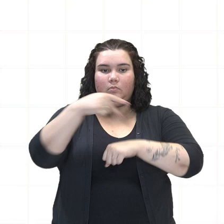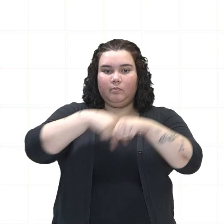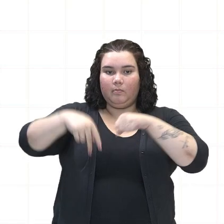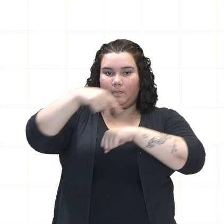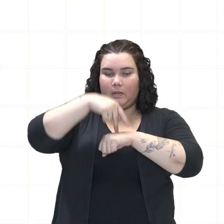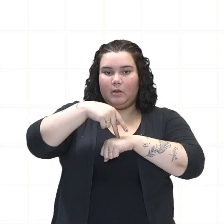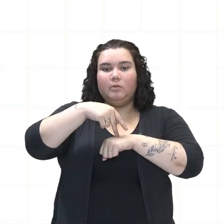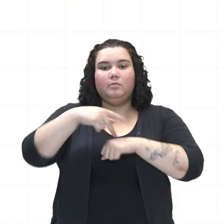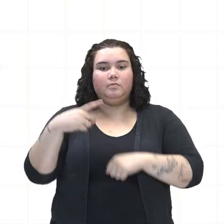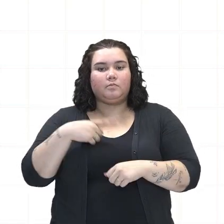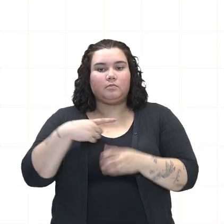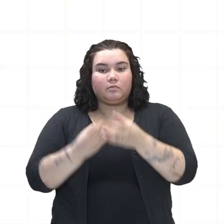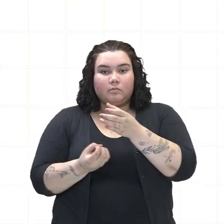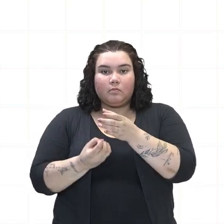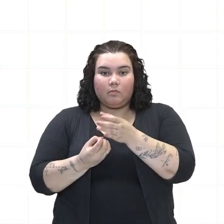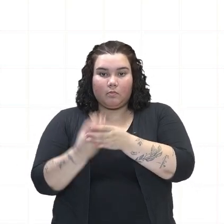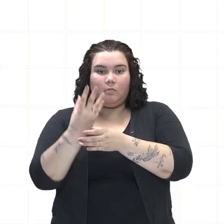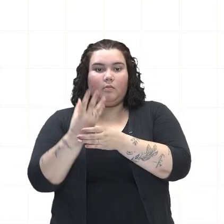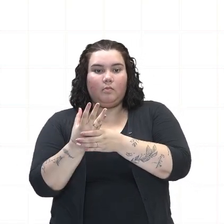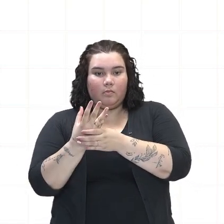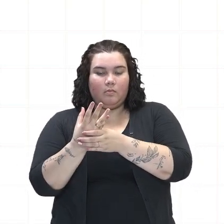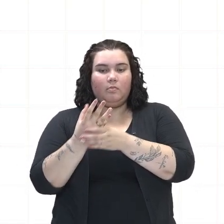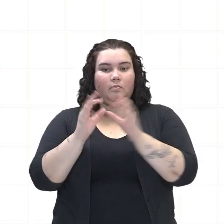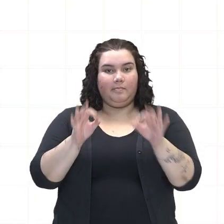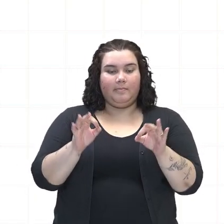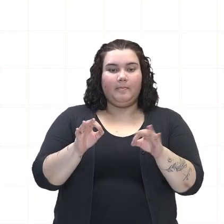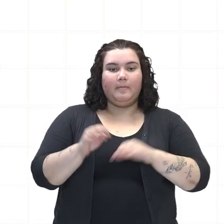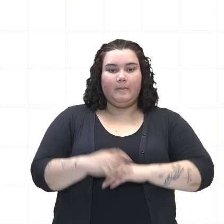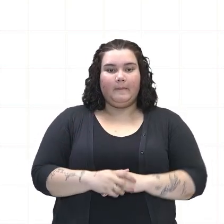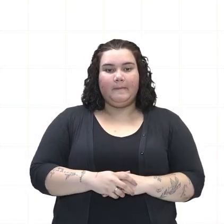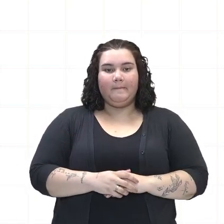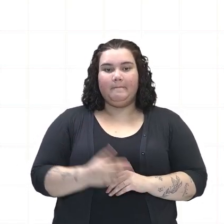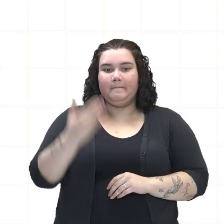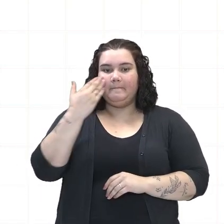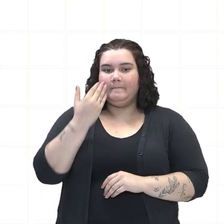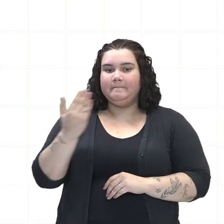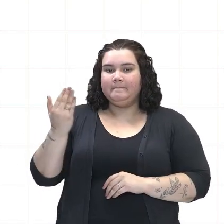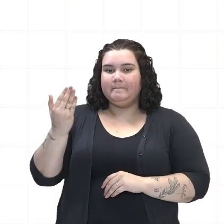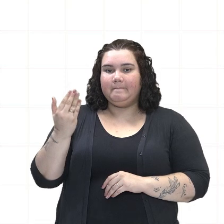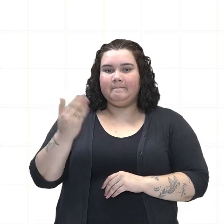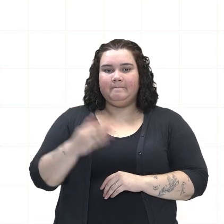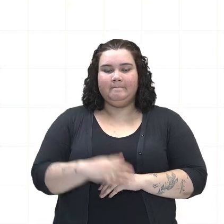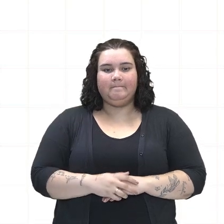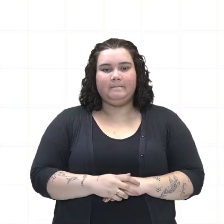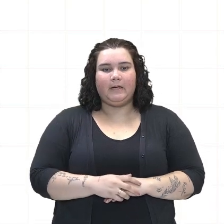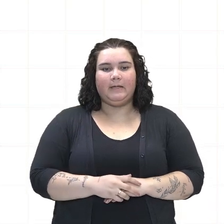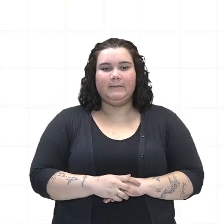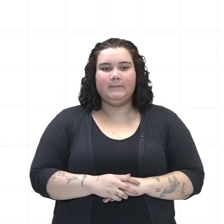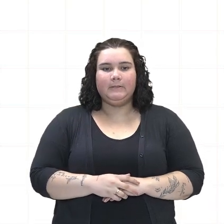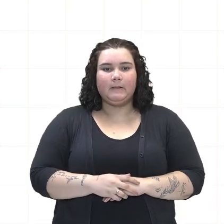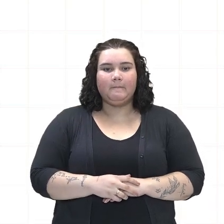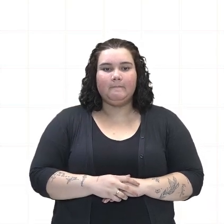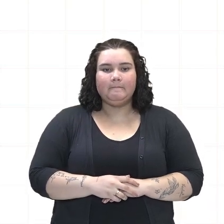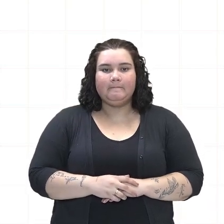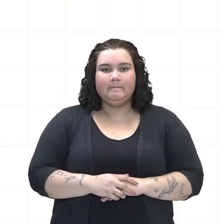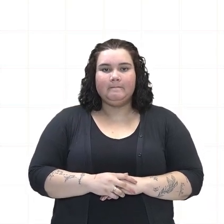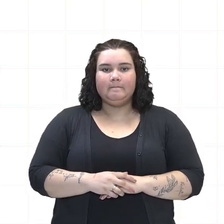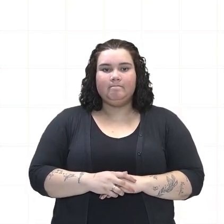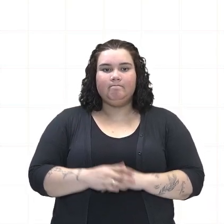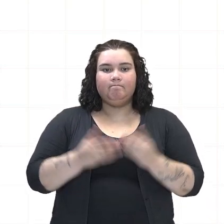produtores, como a gente vai ver na próxima tela, a gente vai ver os países mais produtores ali